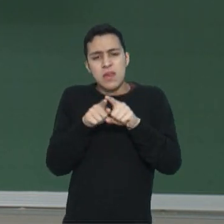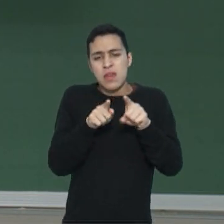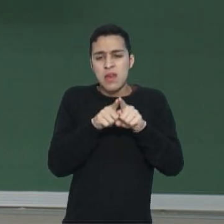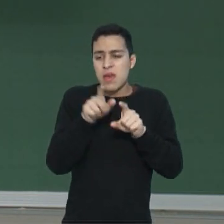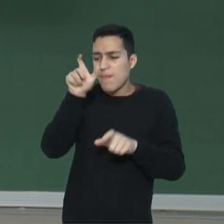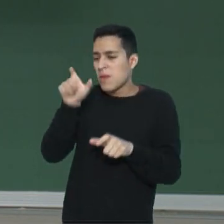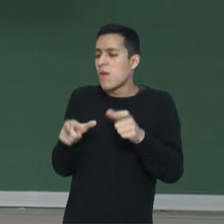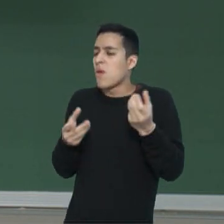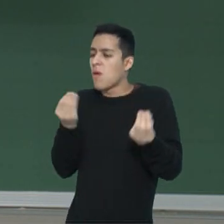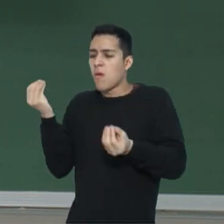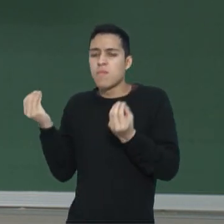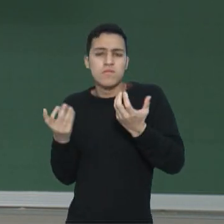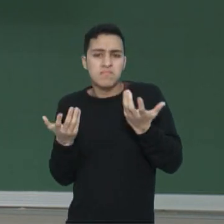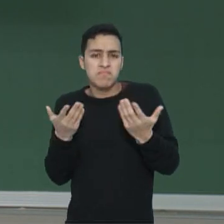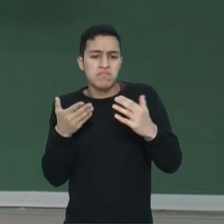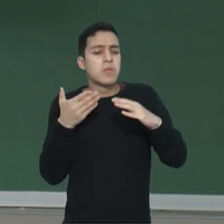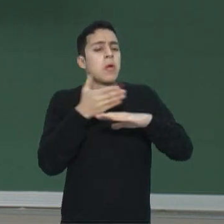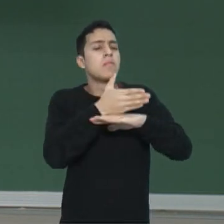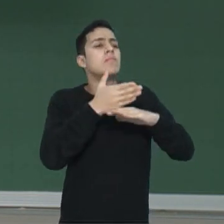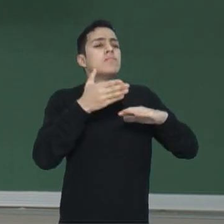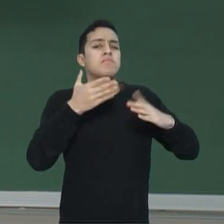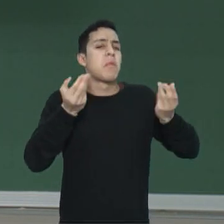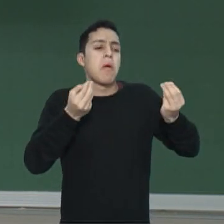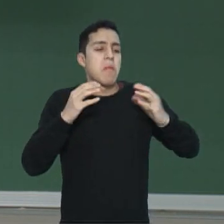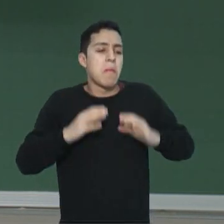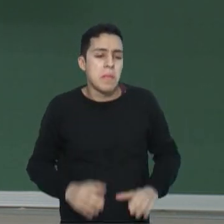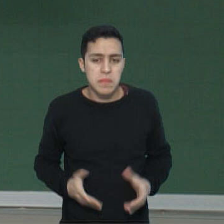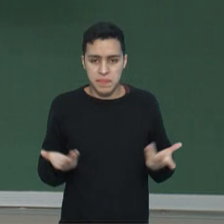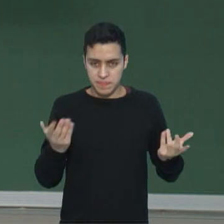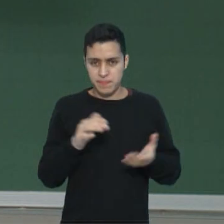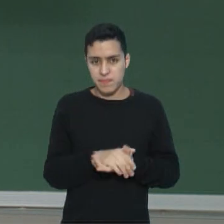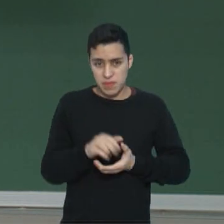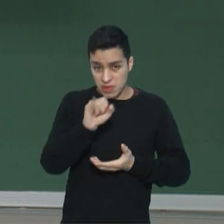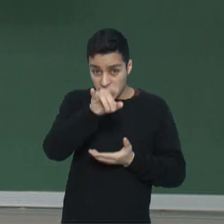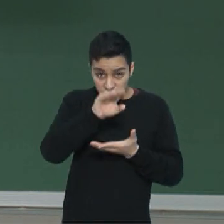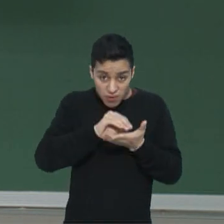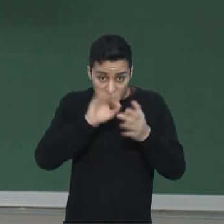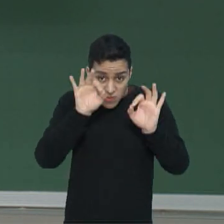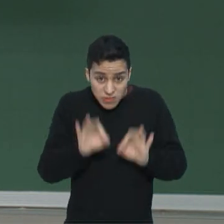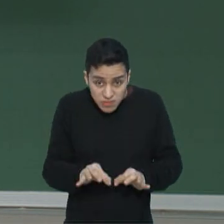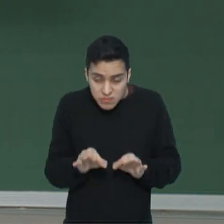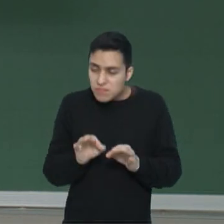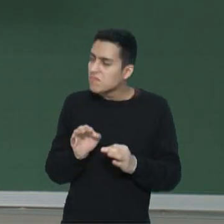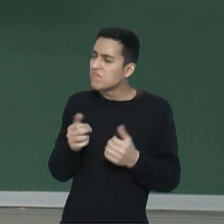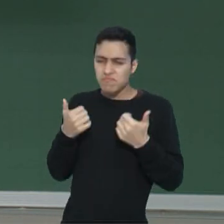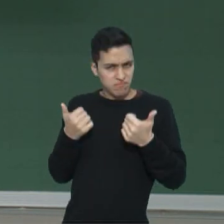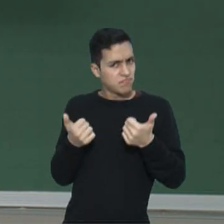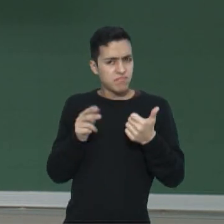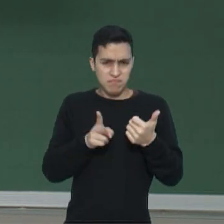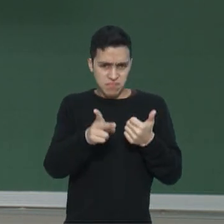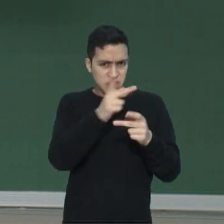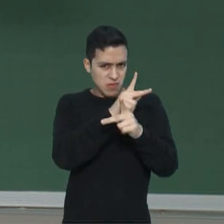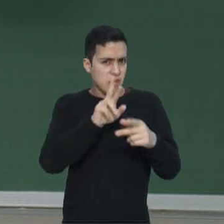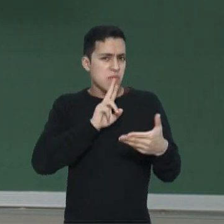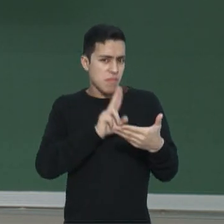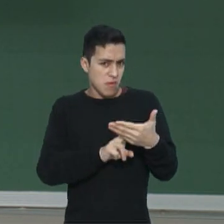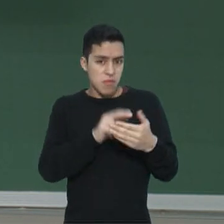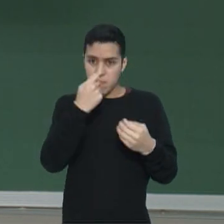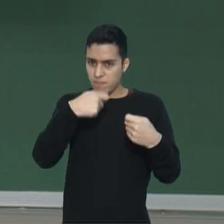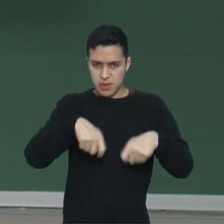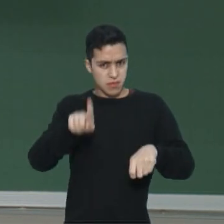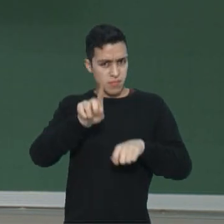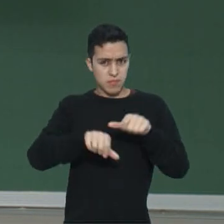seus usuários, como eles devem se comportar, certo? Se você anotou isso, mantenha a sua resposta. Vamos ao exercício de número